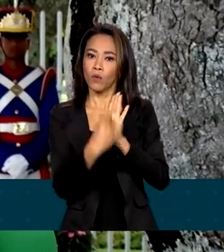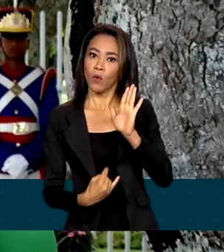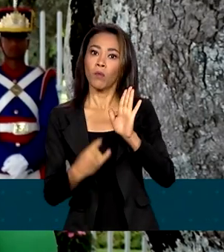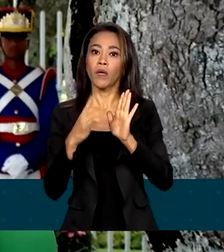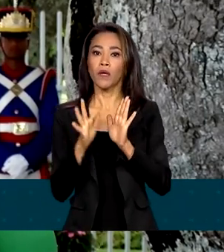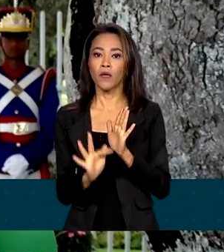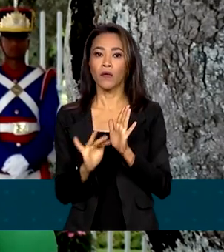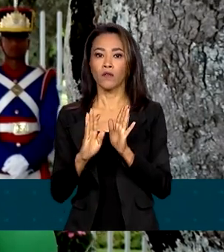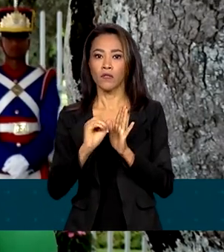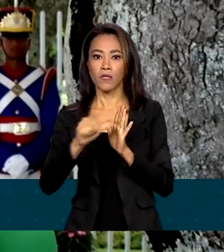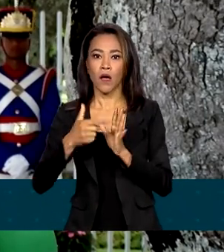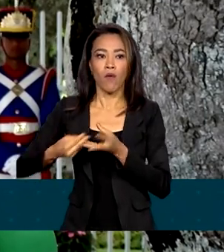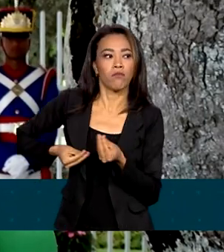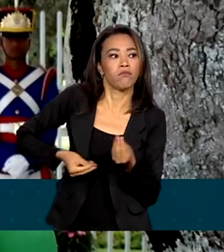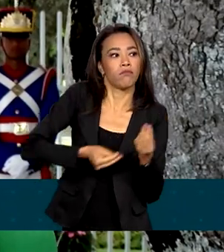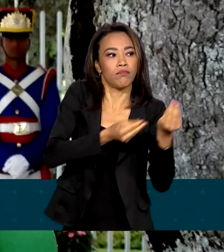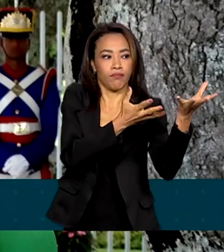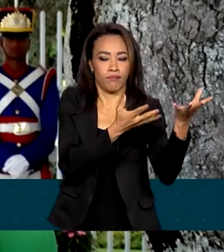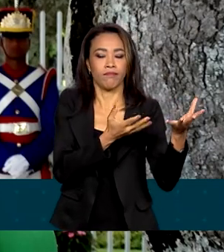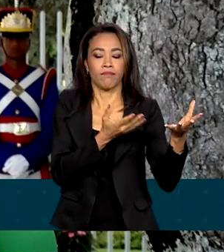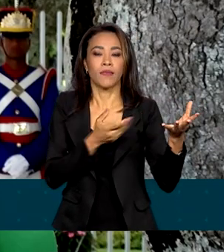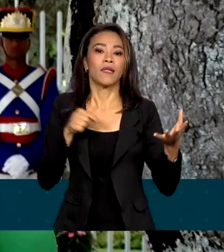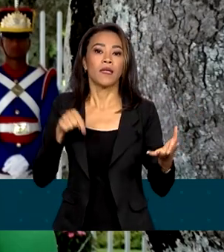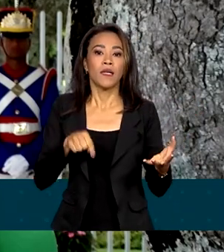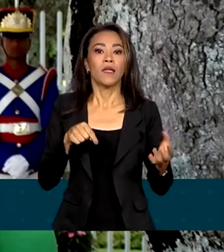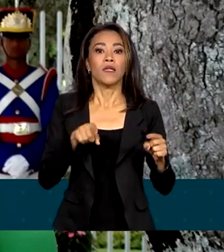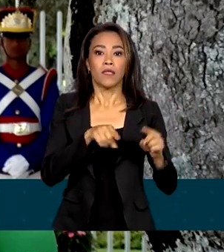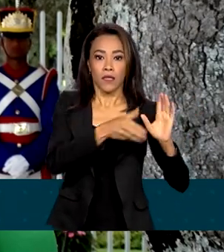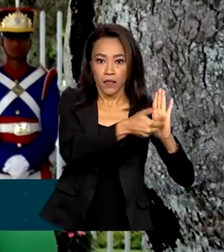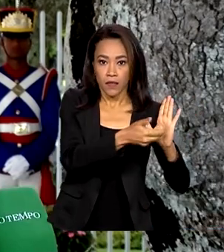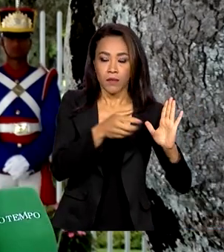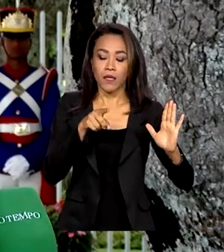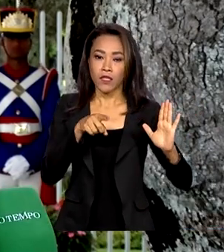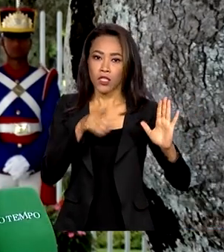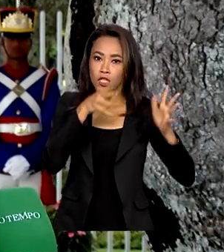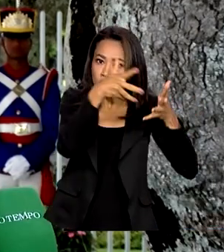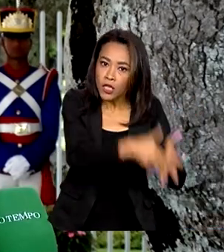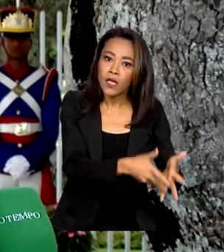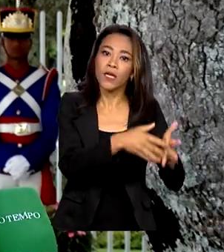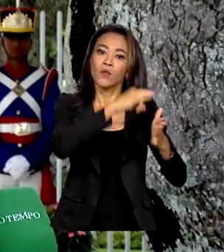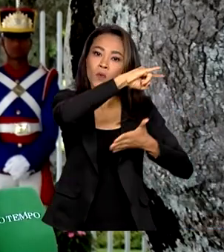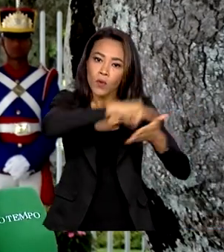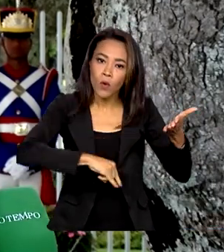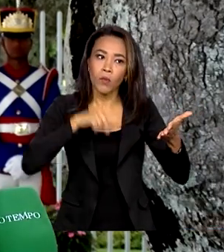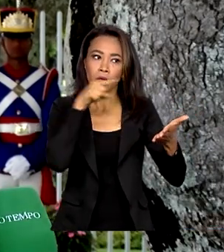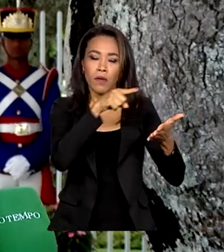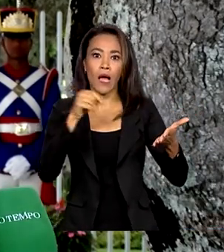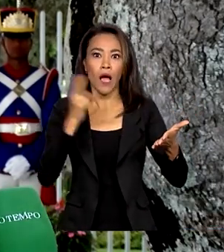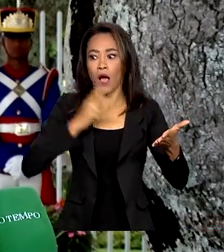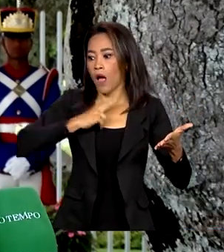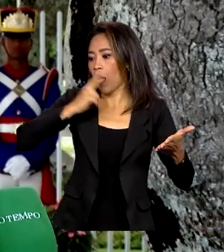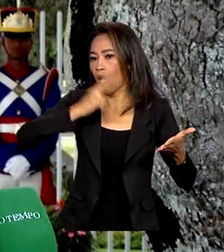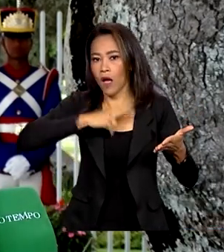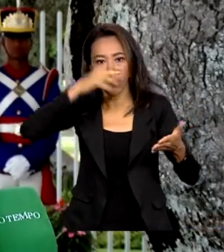por parte do Senado, como já tinha sido dado pelo presidente Lula na Câmara, de chegando o marco fiscal, a gente poder aprová-lo o mais rápido possível.